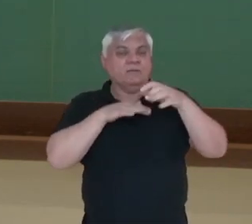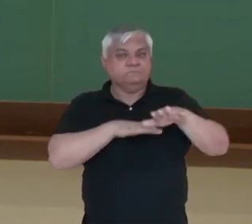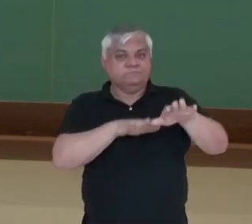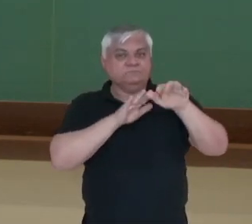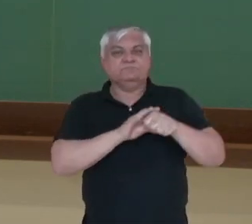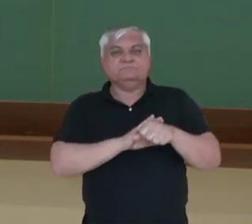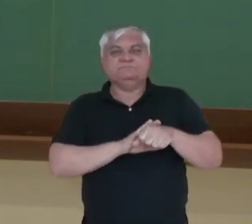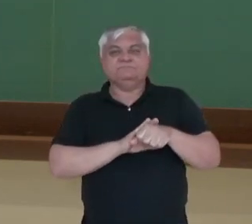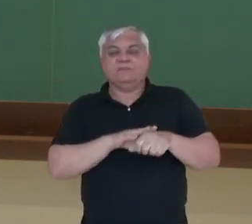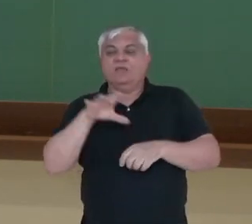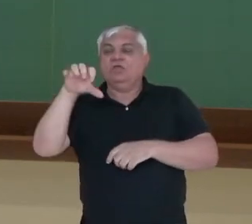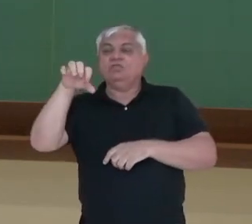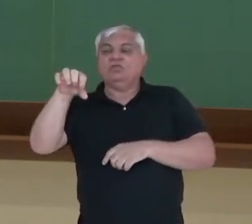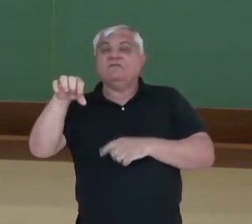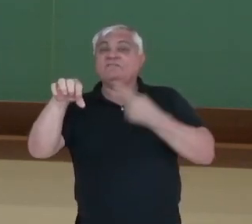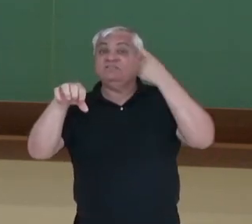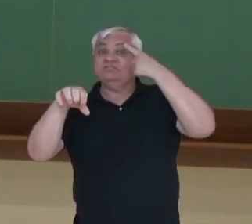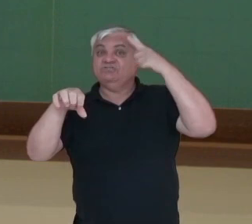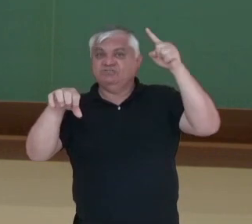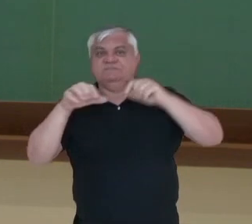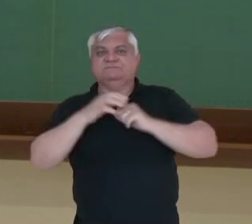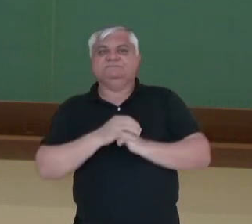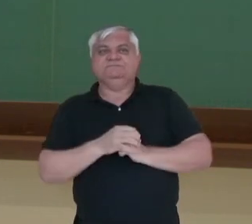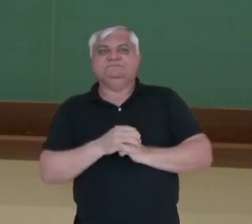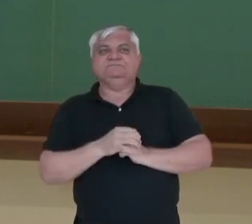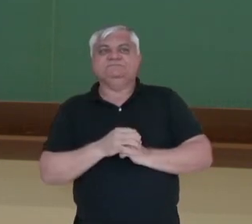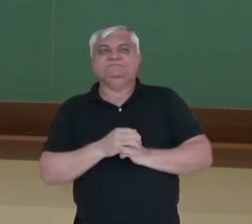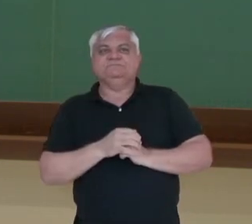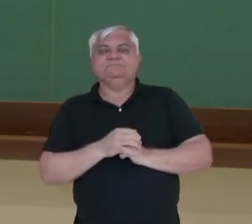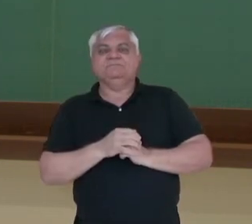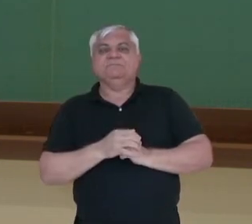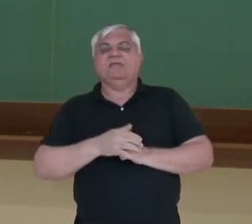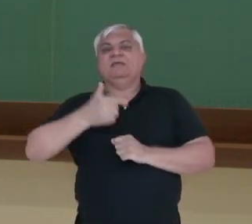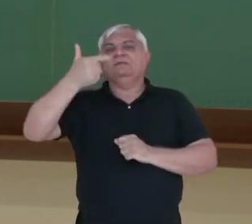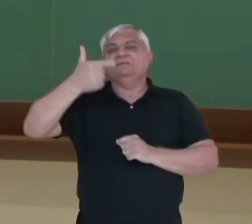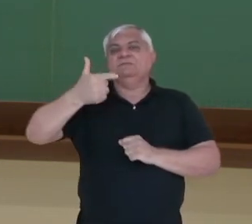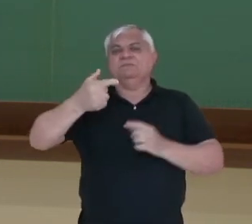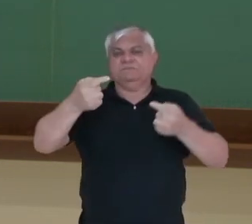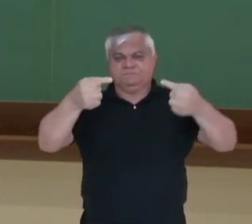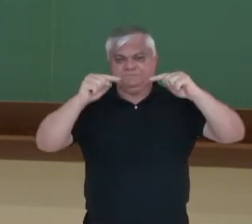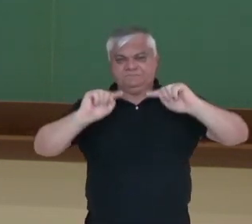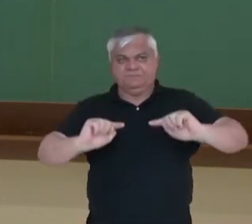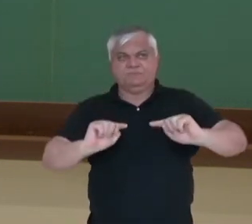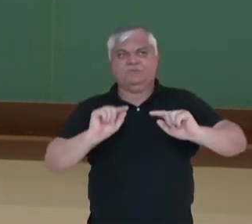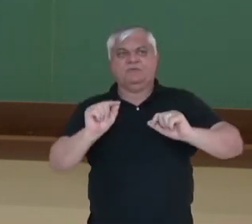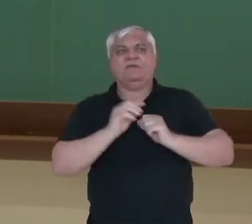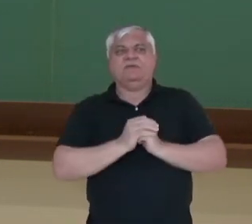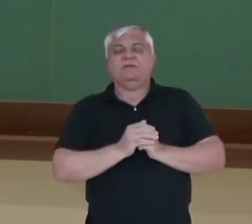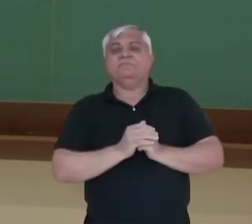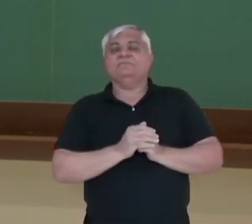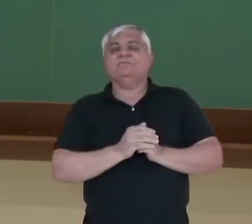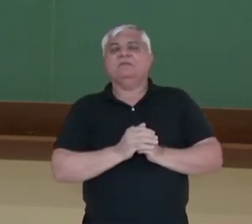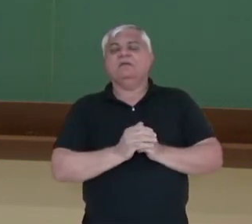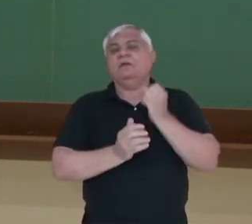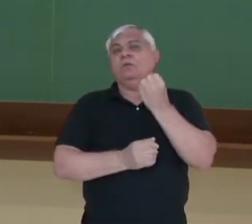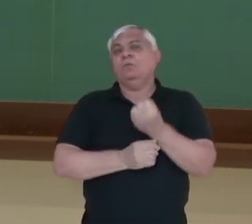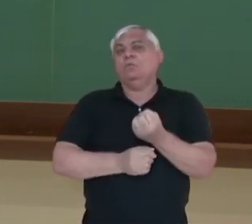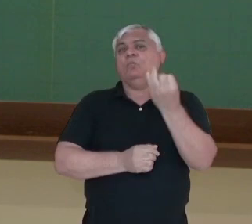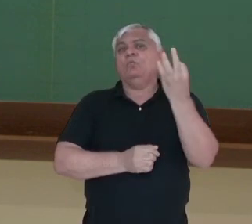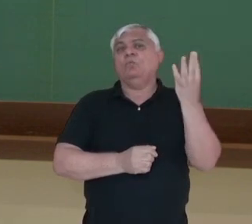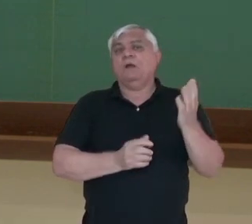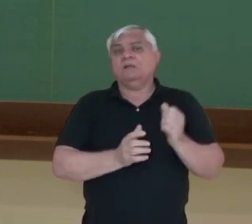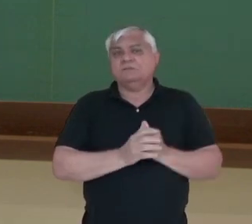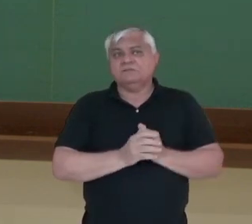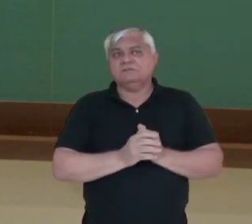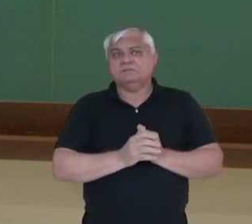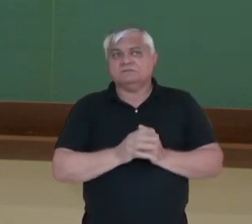na segunda coluna, o tempo em dias. O próximo passo seria, então, a gente pensar assim, ó.